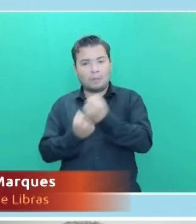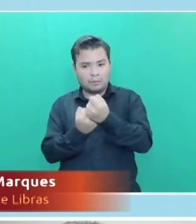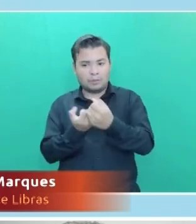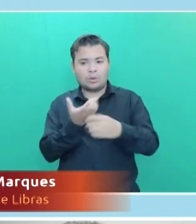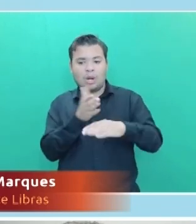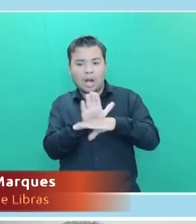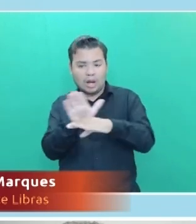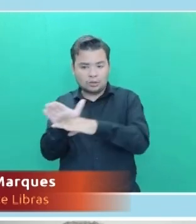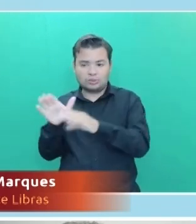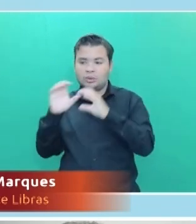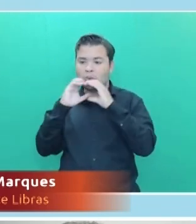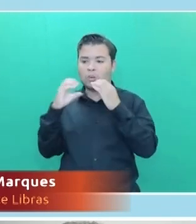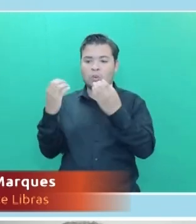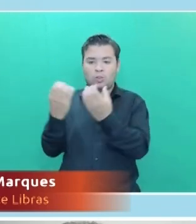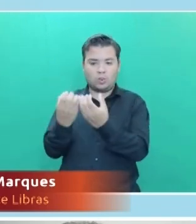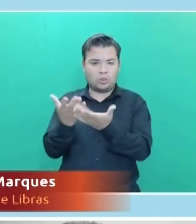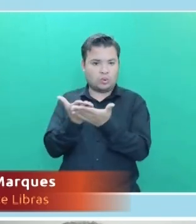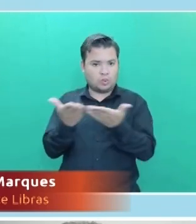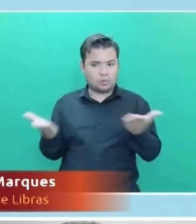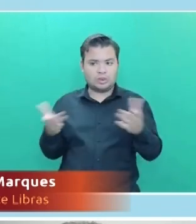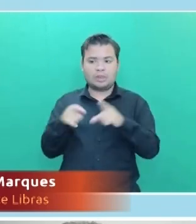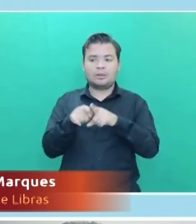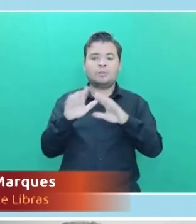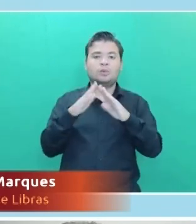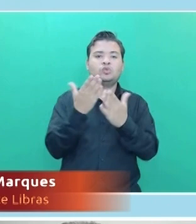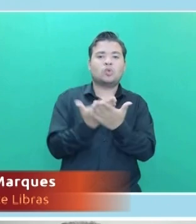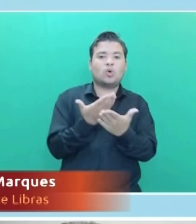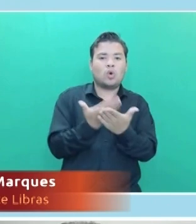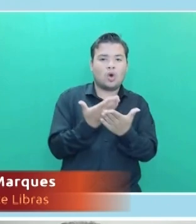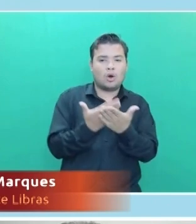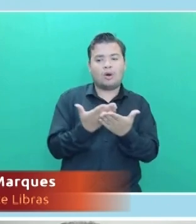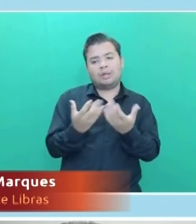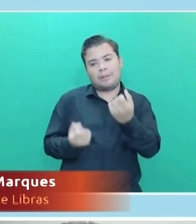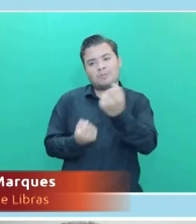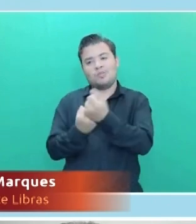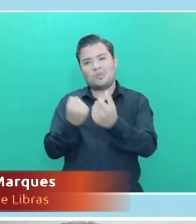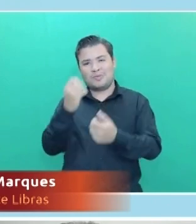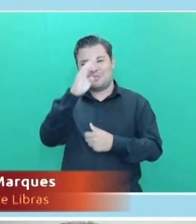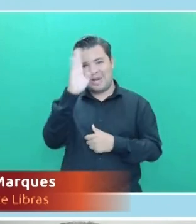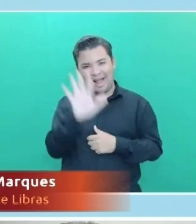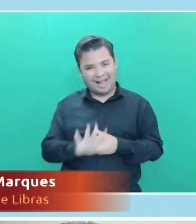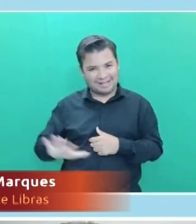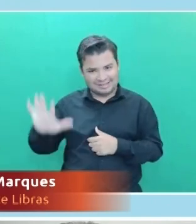a comunidade, com a escola, com o Brasil.